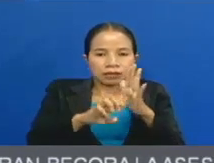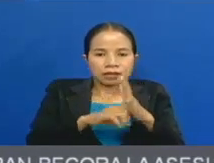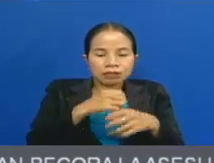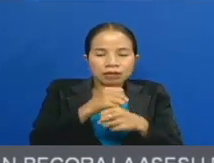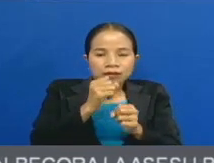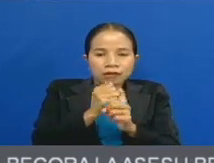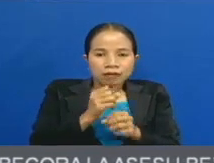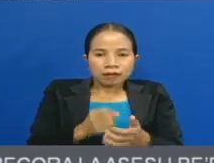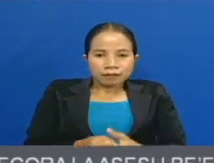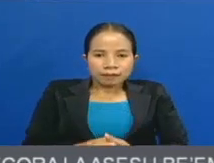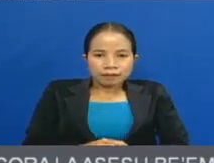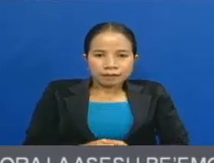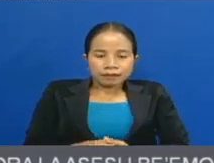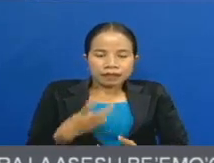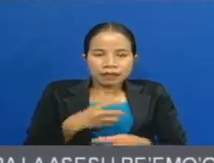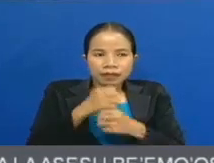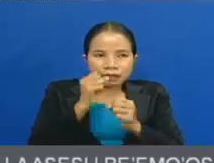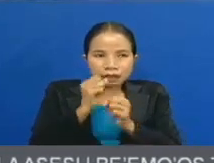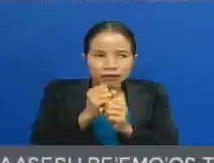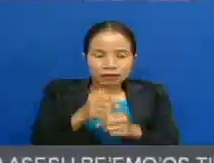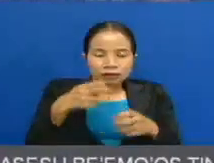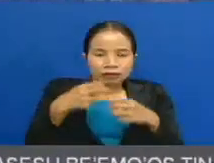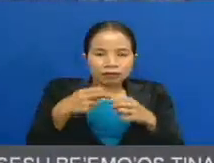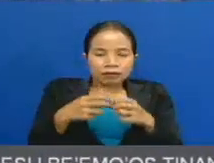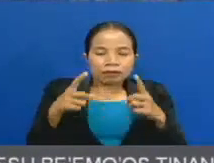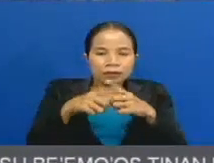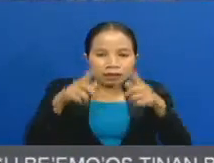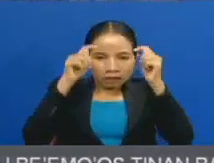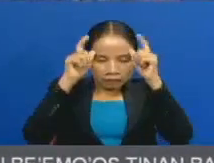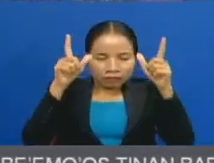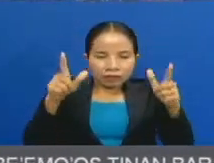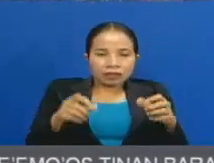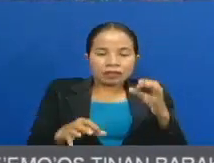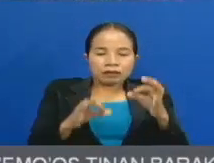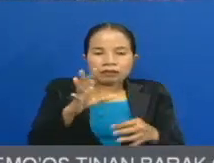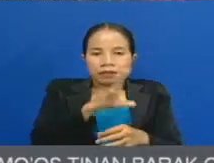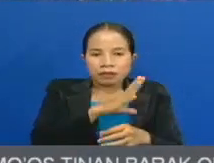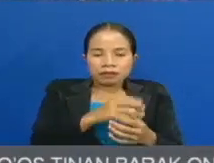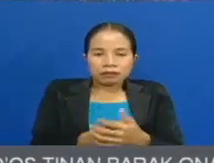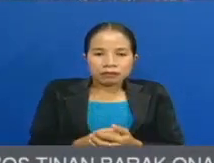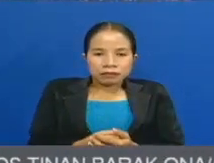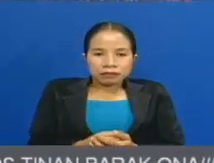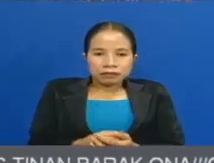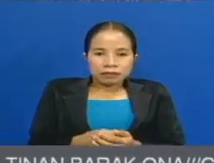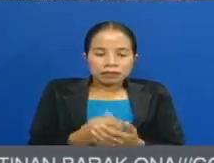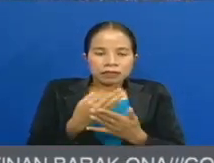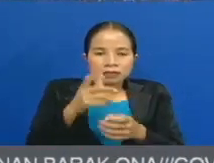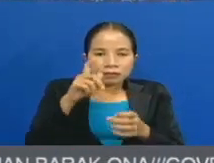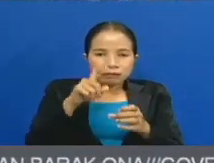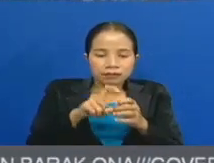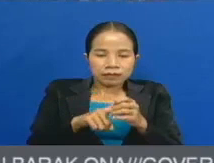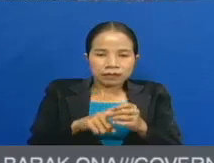tração. E tem realça, risco e da Timor. Timor agora depende do fundo petrolífero. E cada tina,